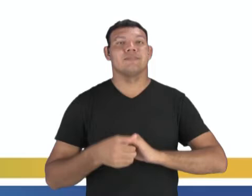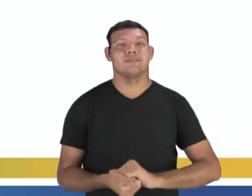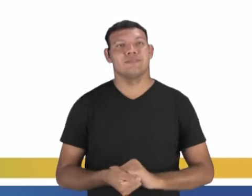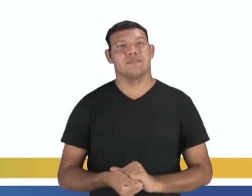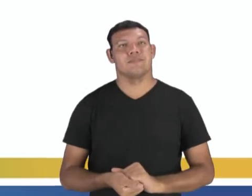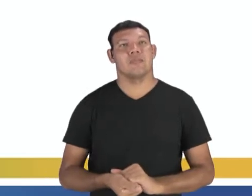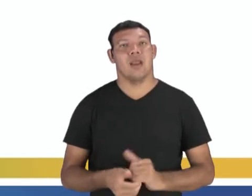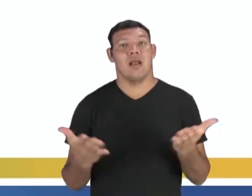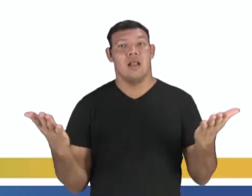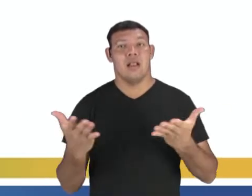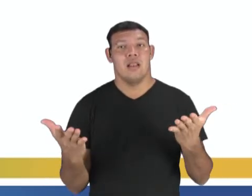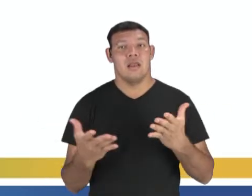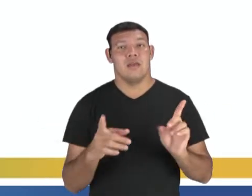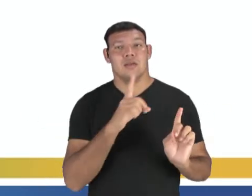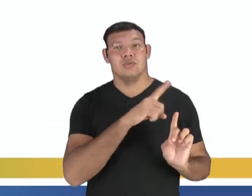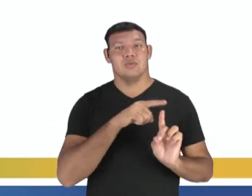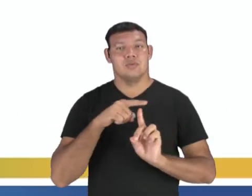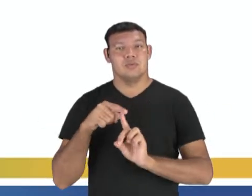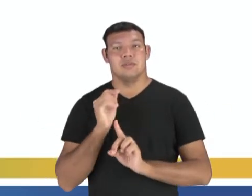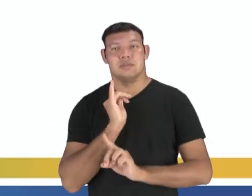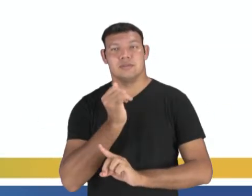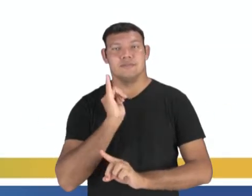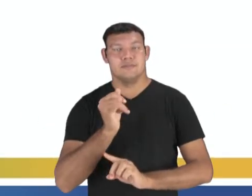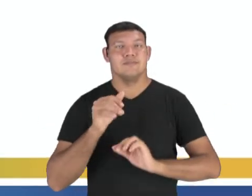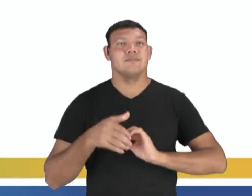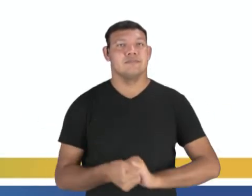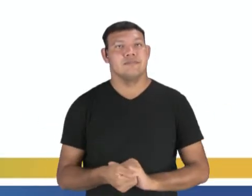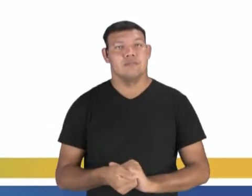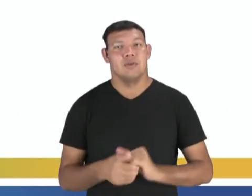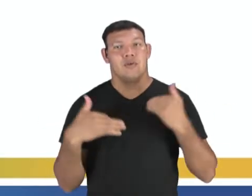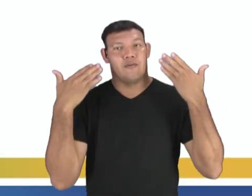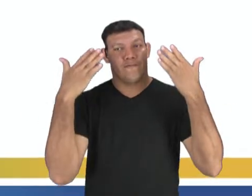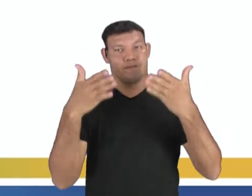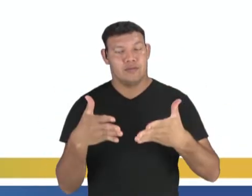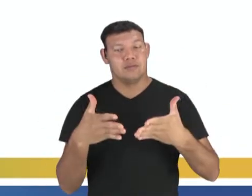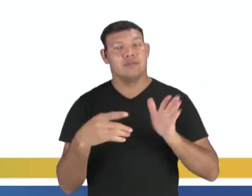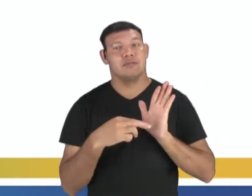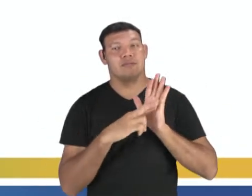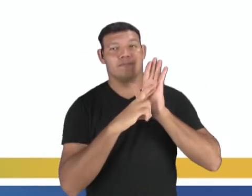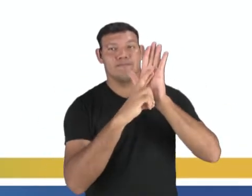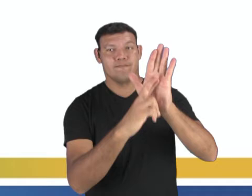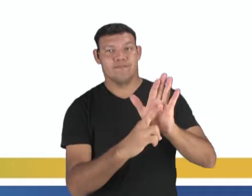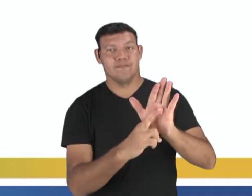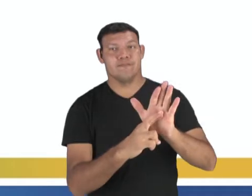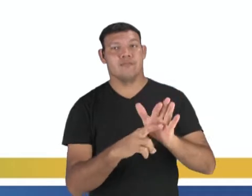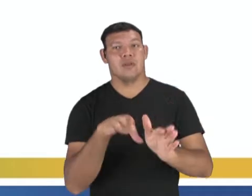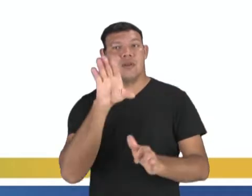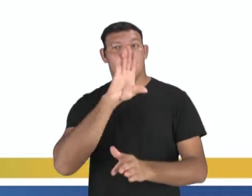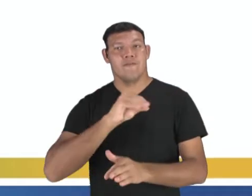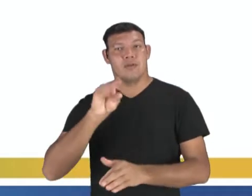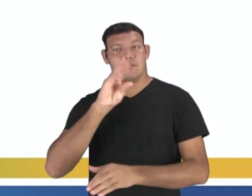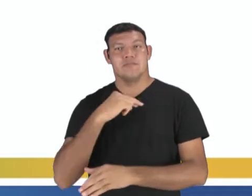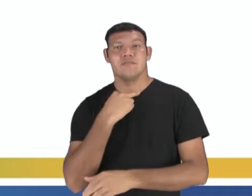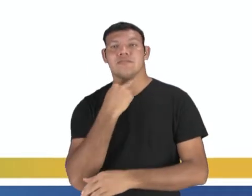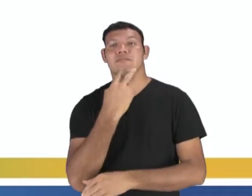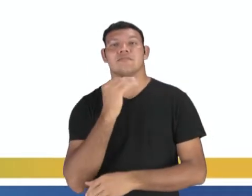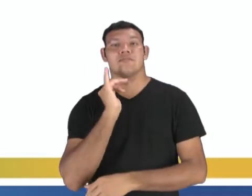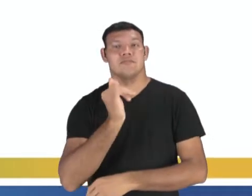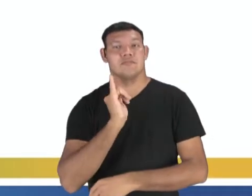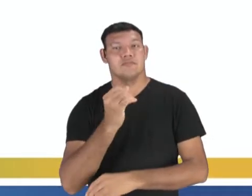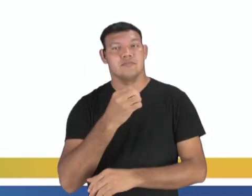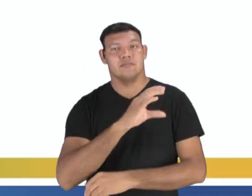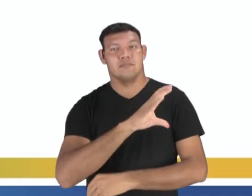Vejamos os tipos de narrador. Os tipos de narrador, também chamado de foco narrativo, representam a voz textual da narração,